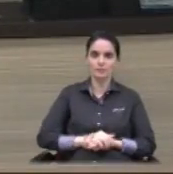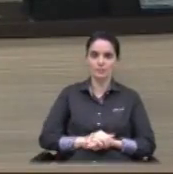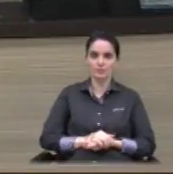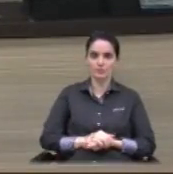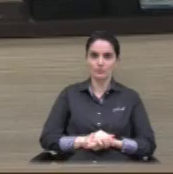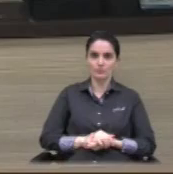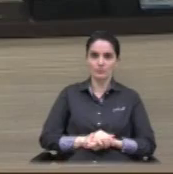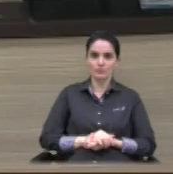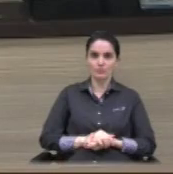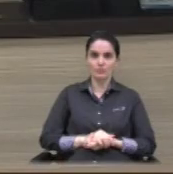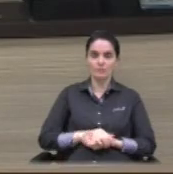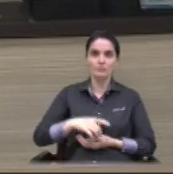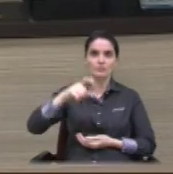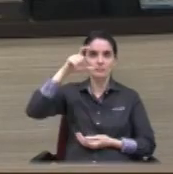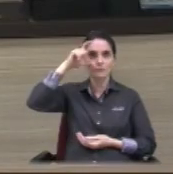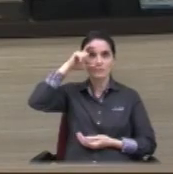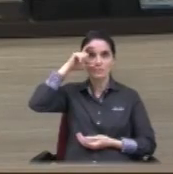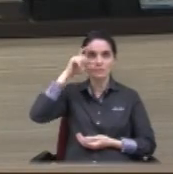Faride.